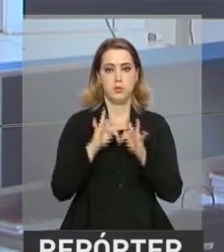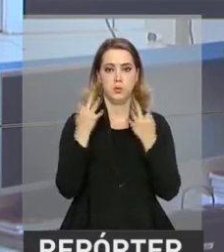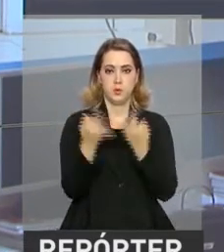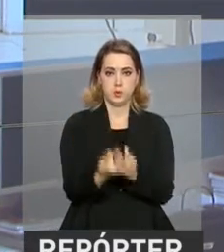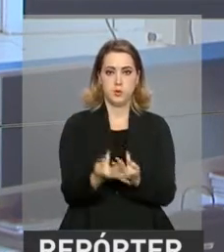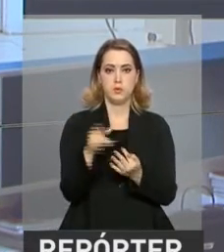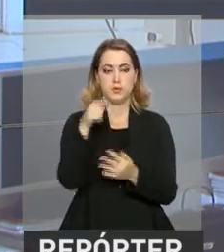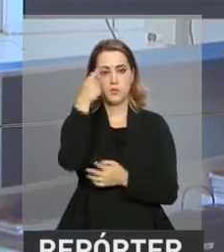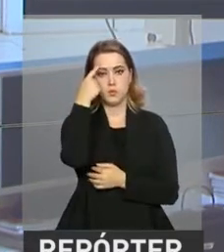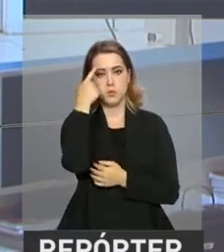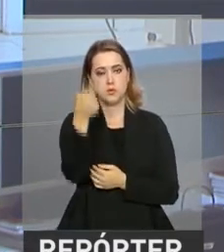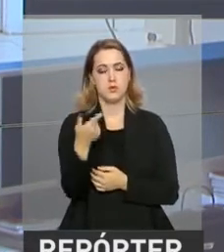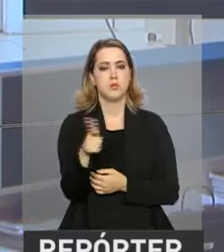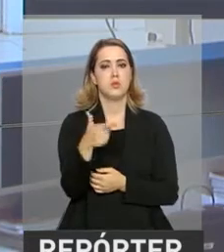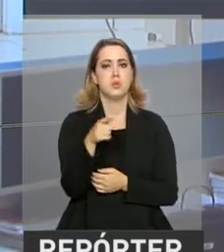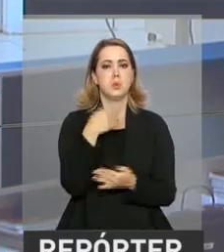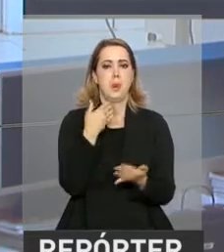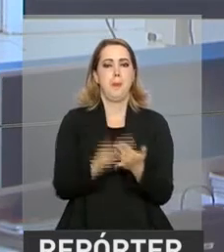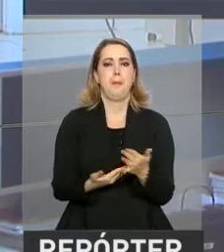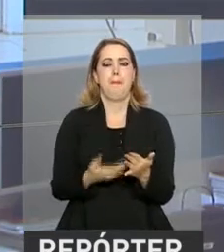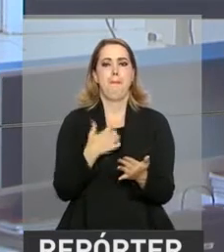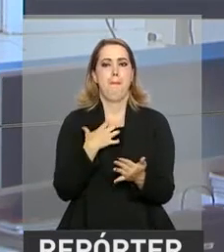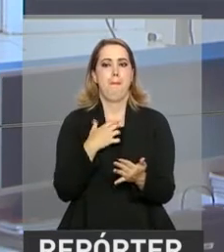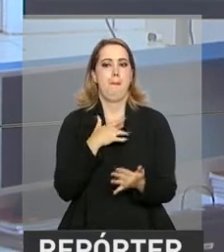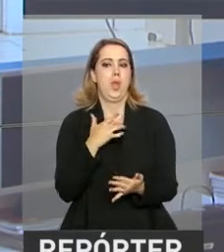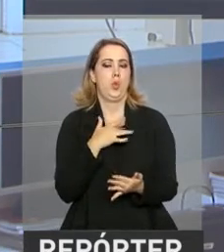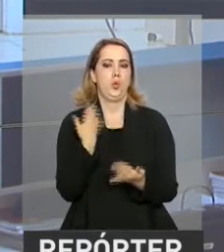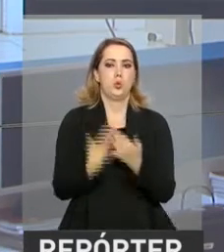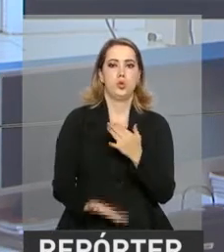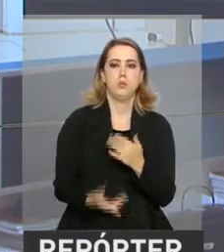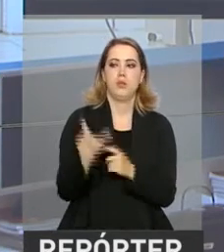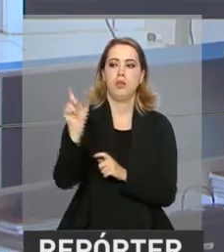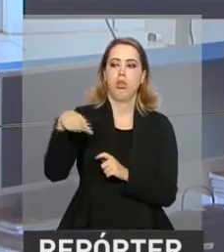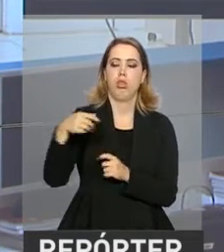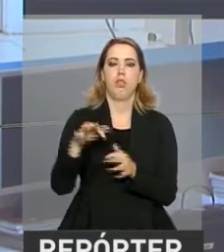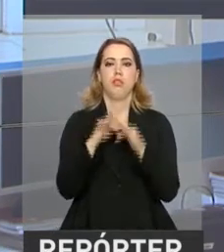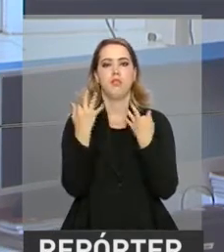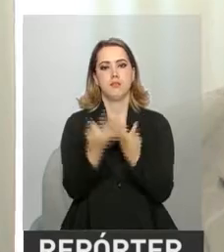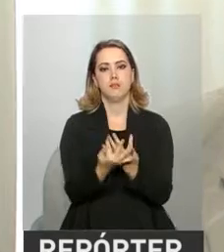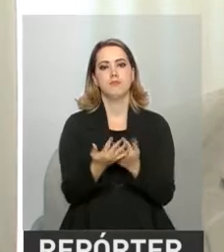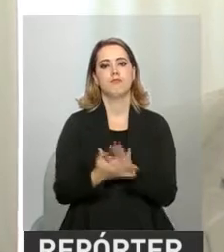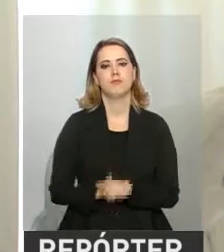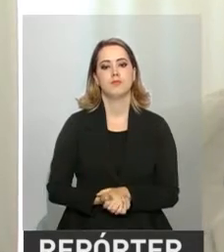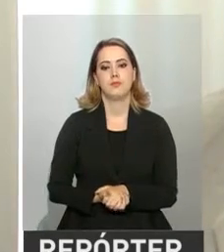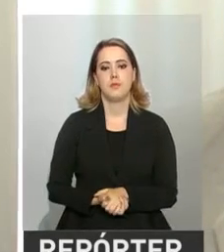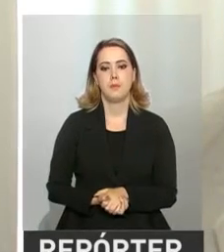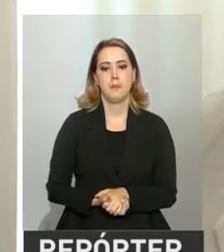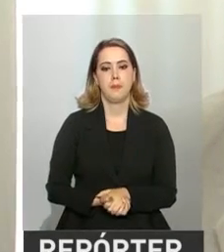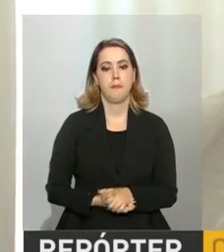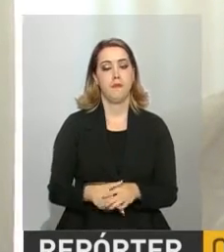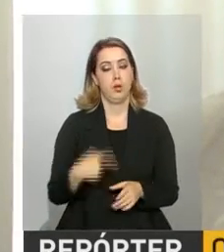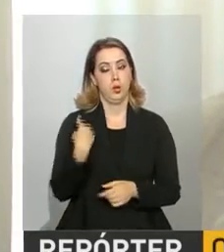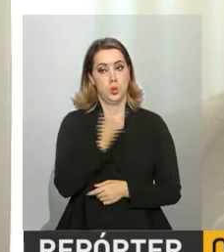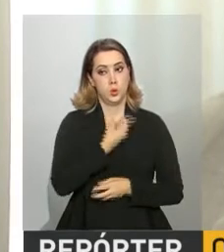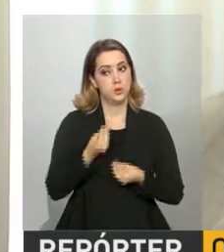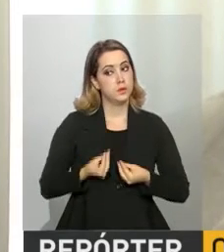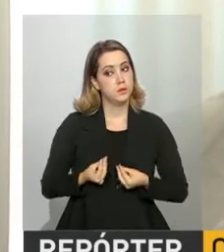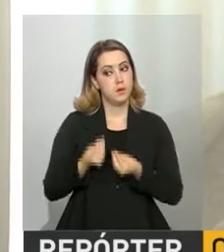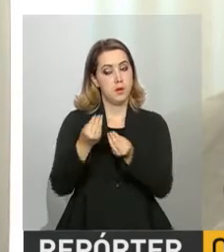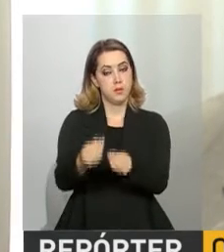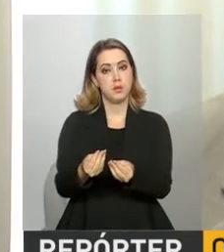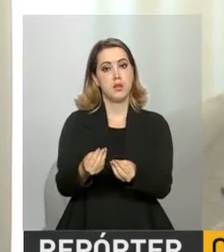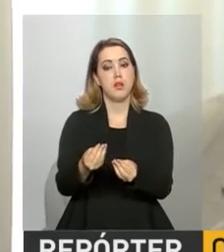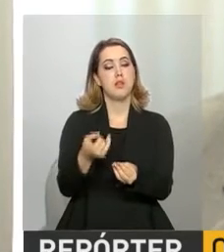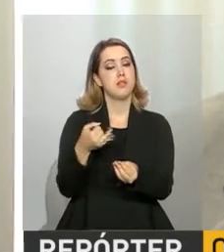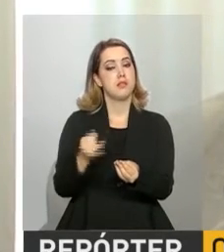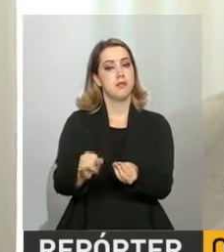que as pessoas não tenham medo de perder o benefício quando tiverem a carteira assinada vamos dar garantia que as pessoas que